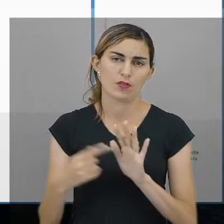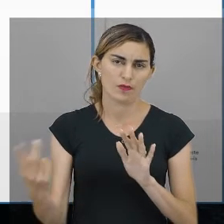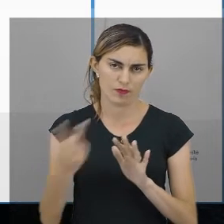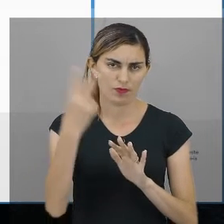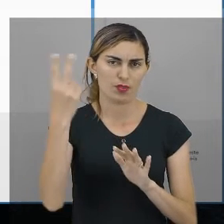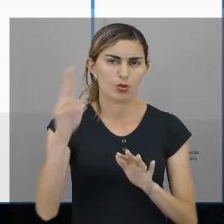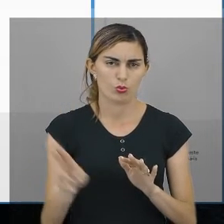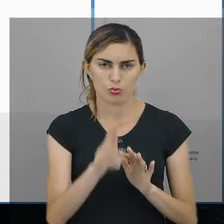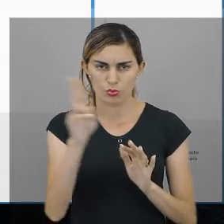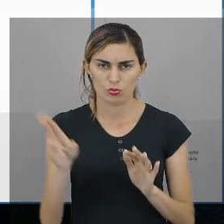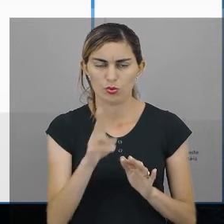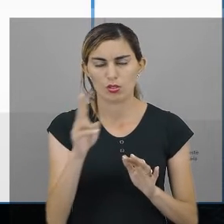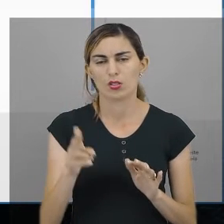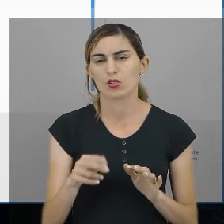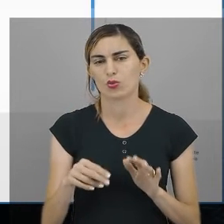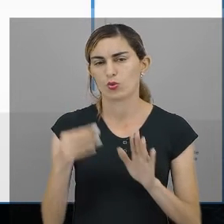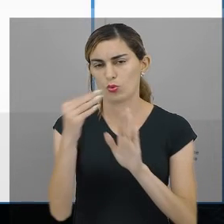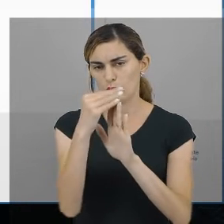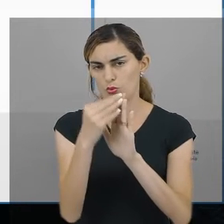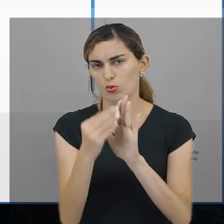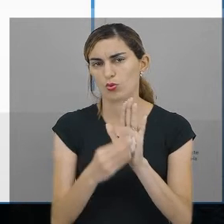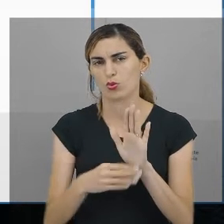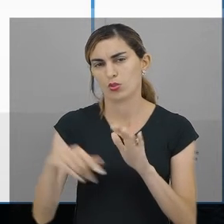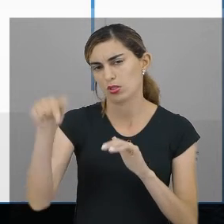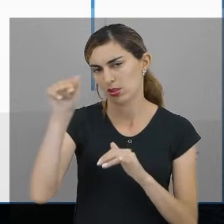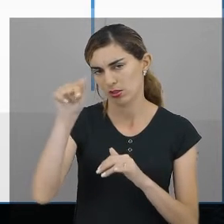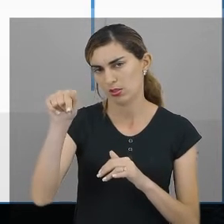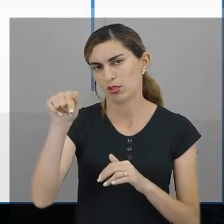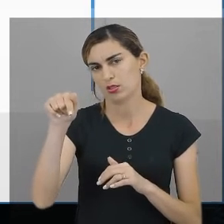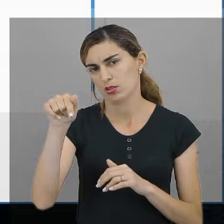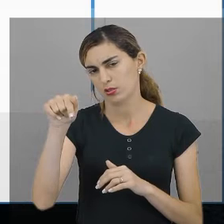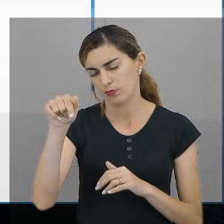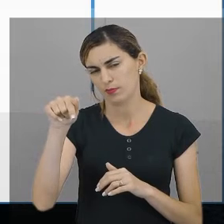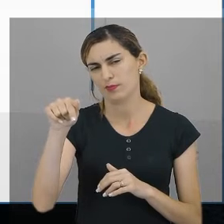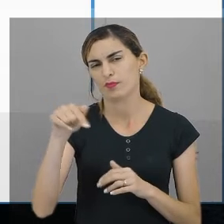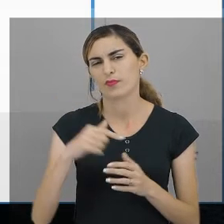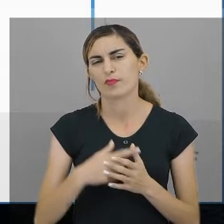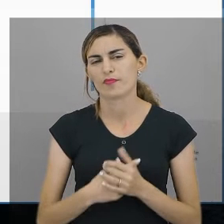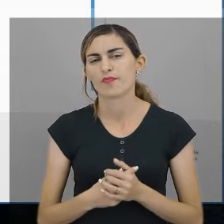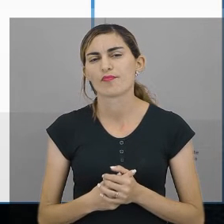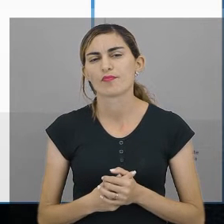usuário. Vamos colocar 7,